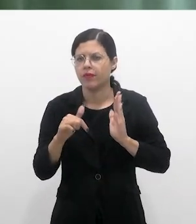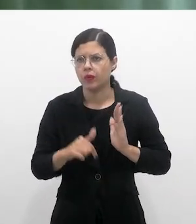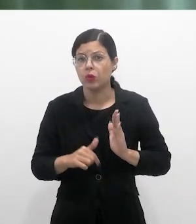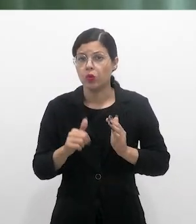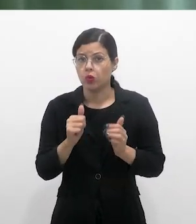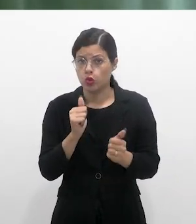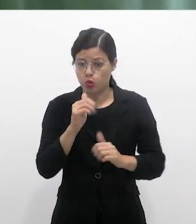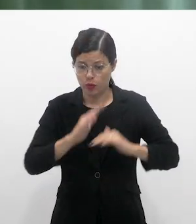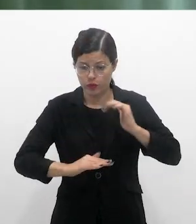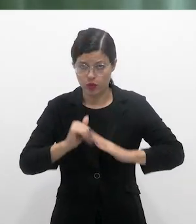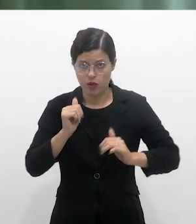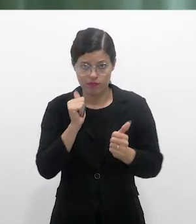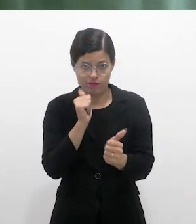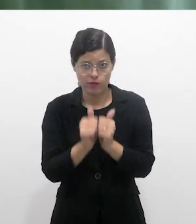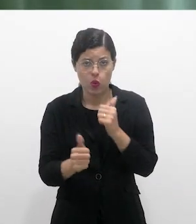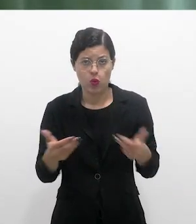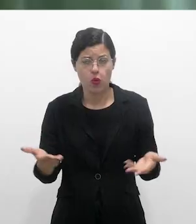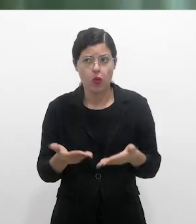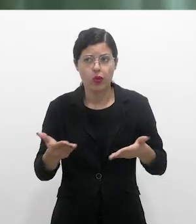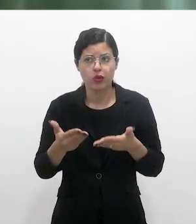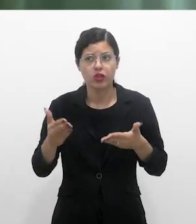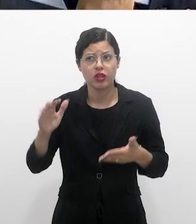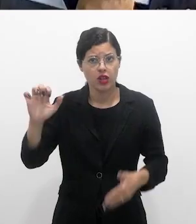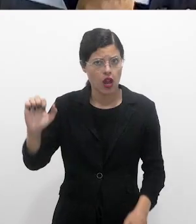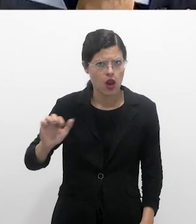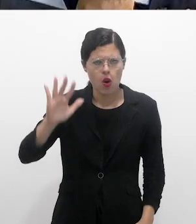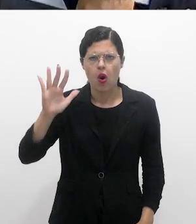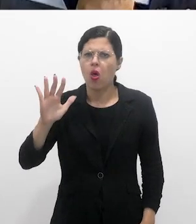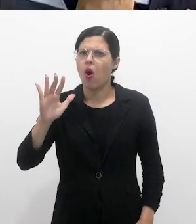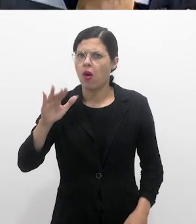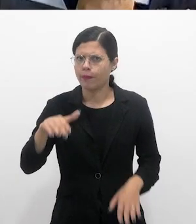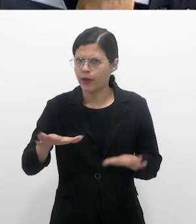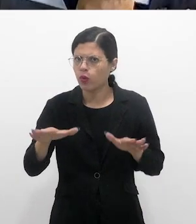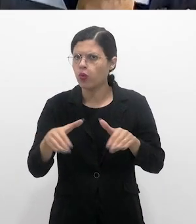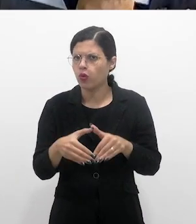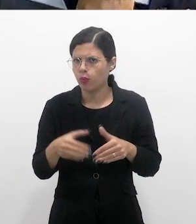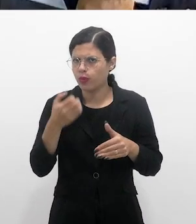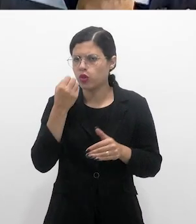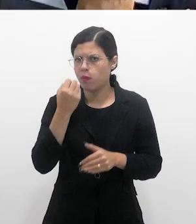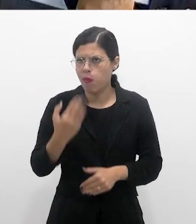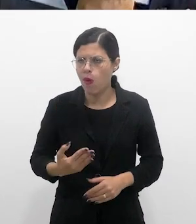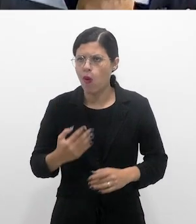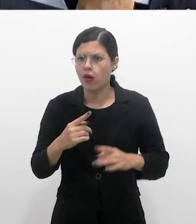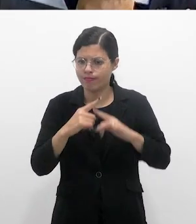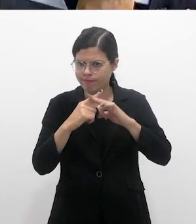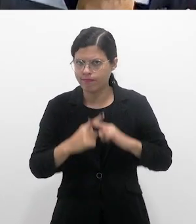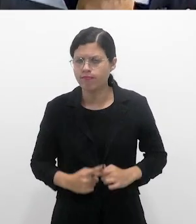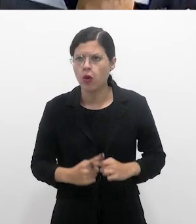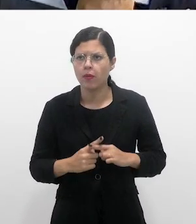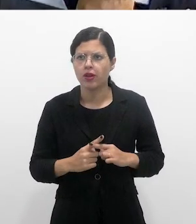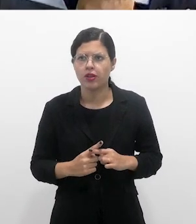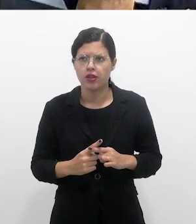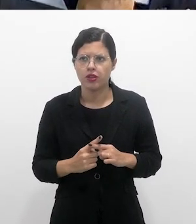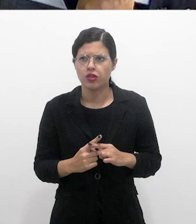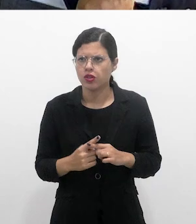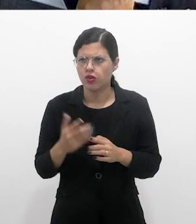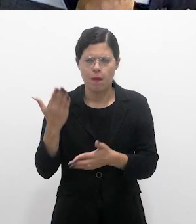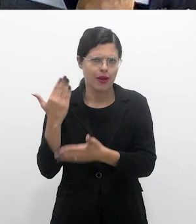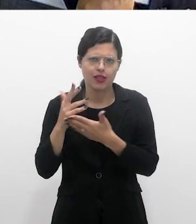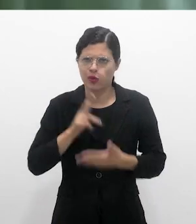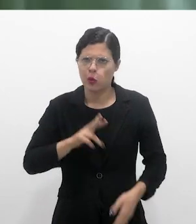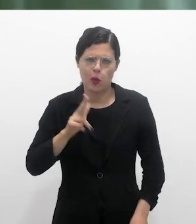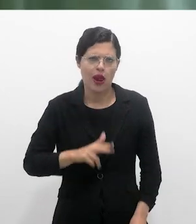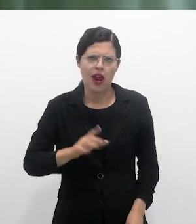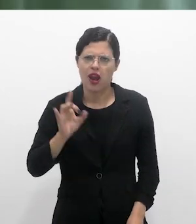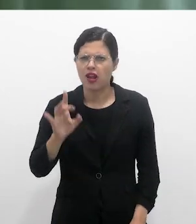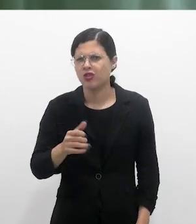jogadores, hoje, eles estão na Europa todos em grandes times e jogando, coisa que na minha época não era. Os caras iam lá,